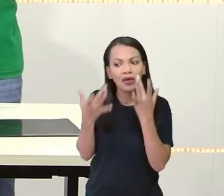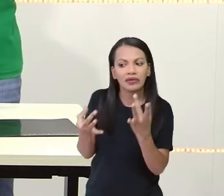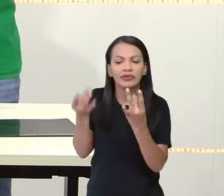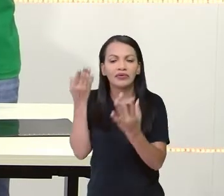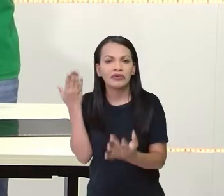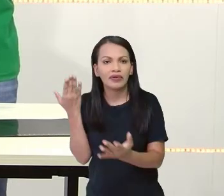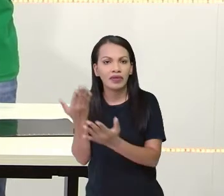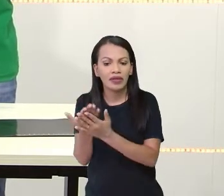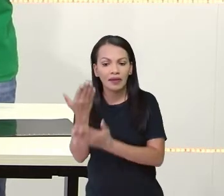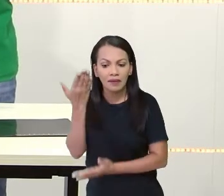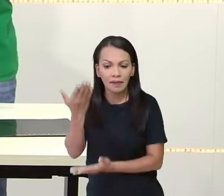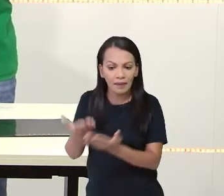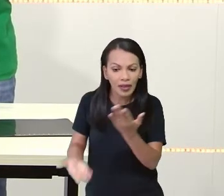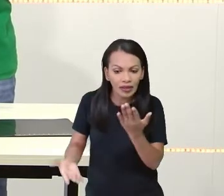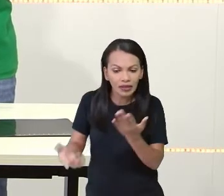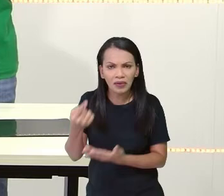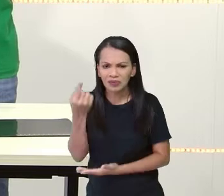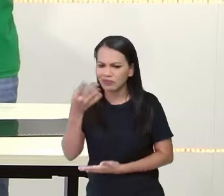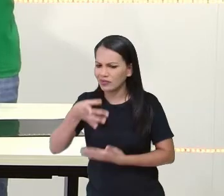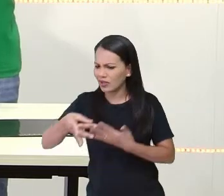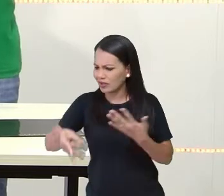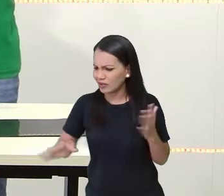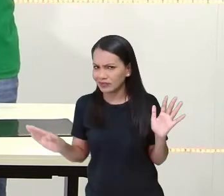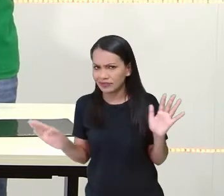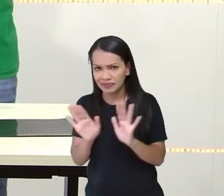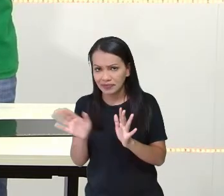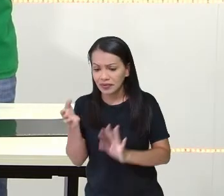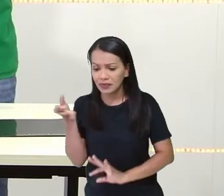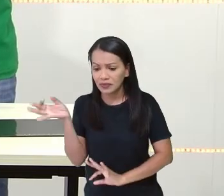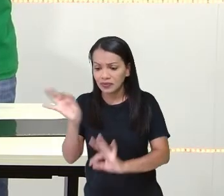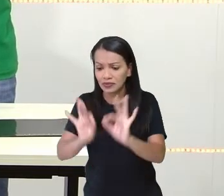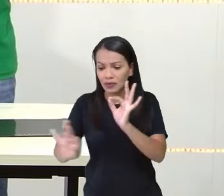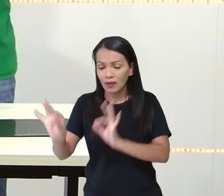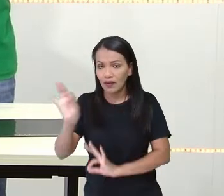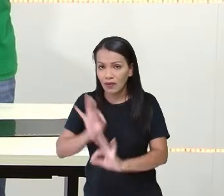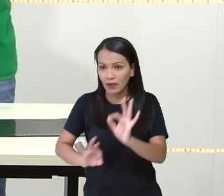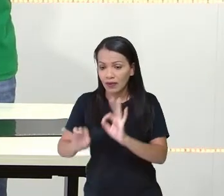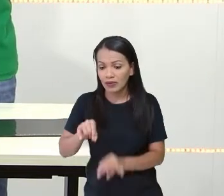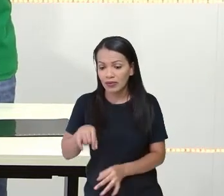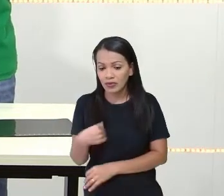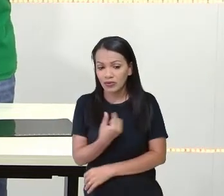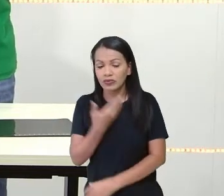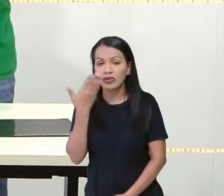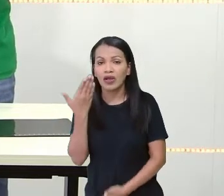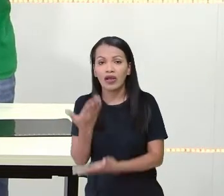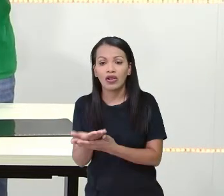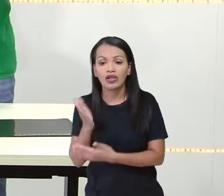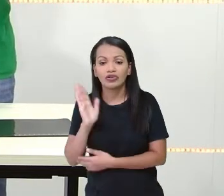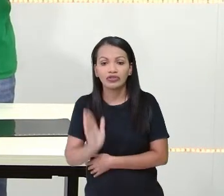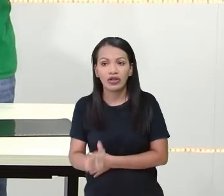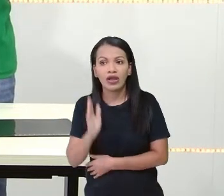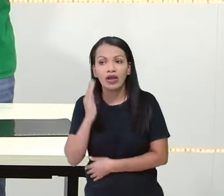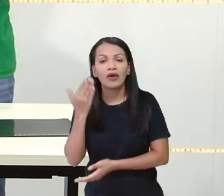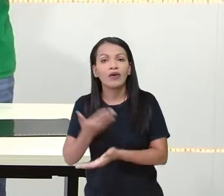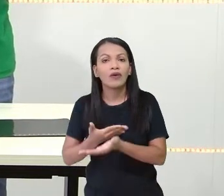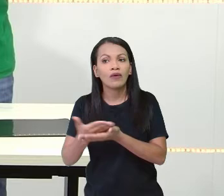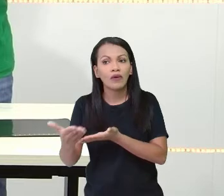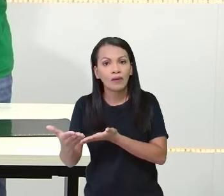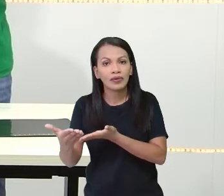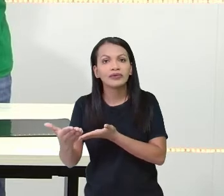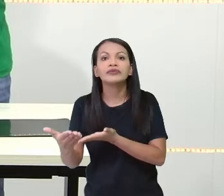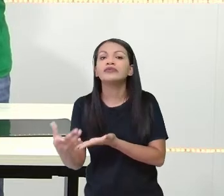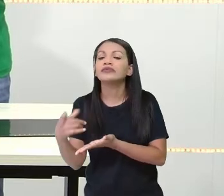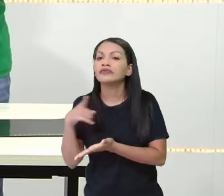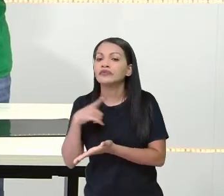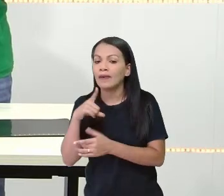essa aula, não perca nenhum detalhe, tá? Se organiza, que a nossa aula já vai começar. Separa aí todo o material